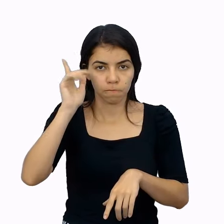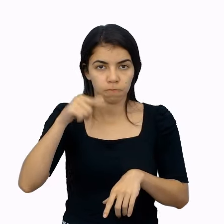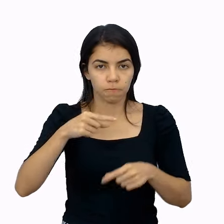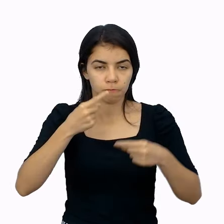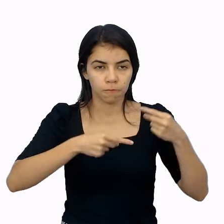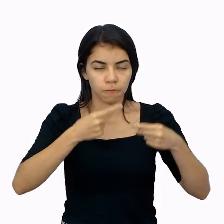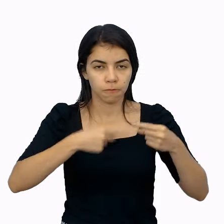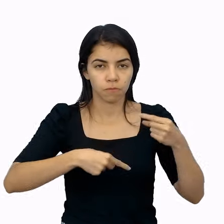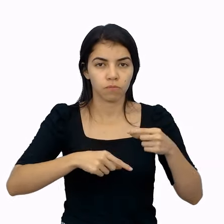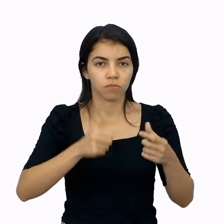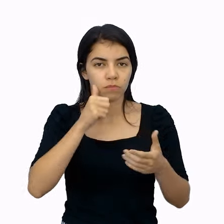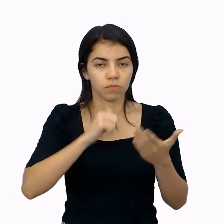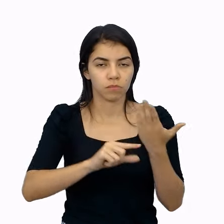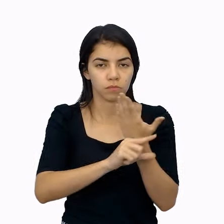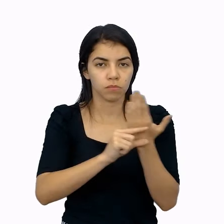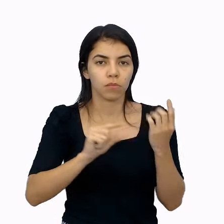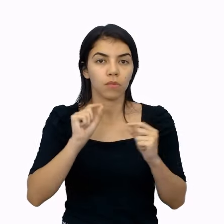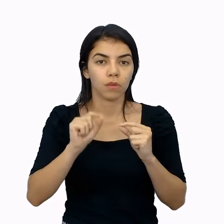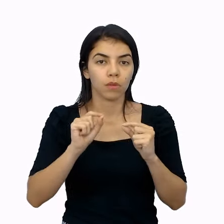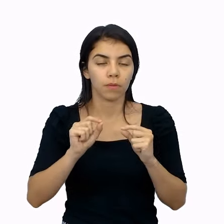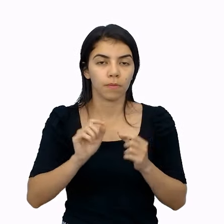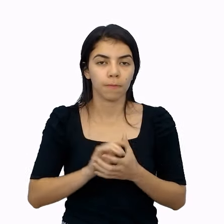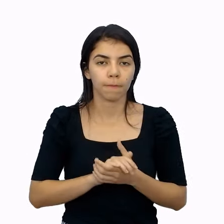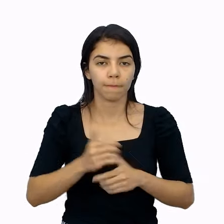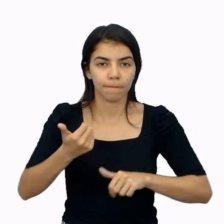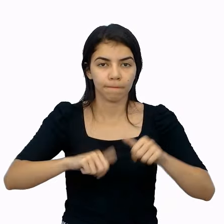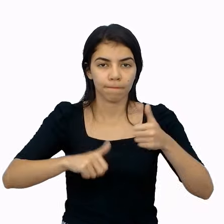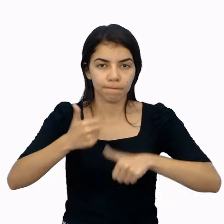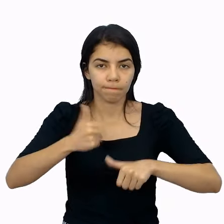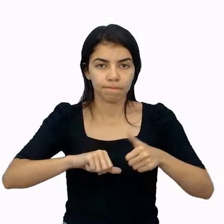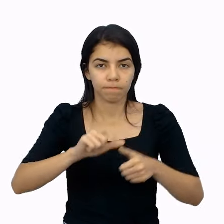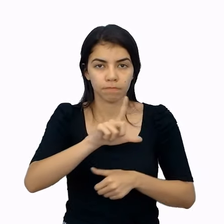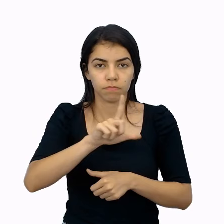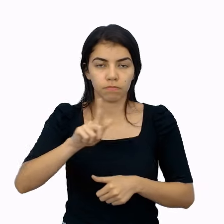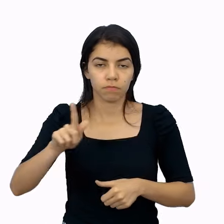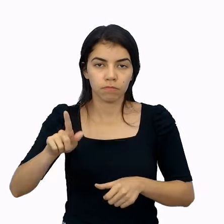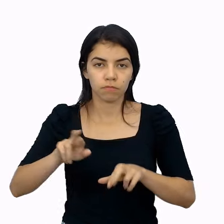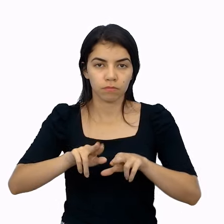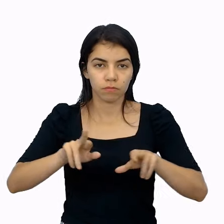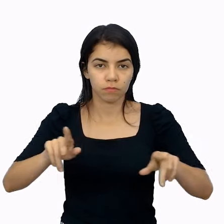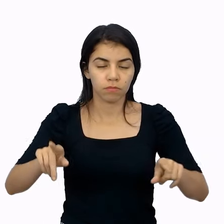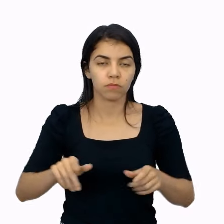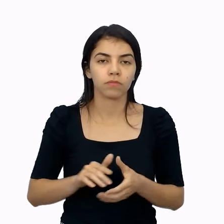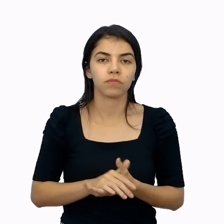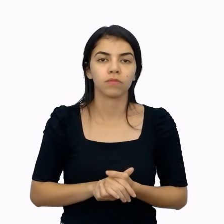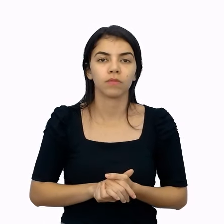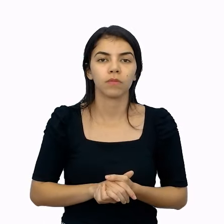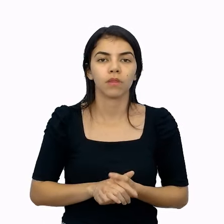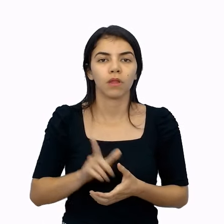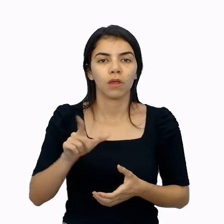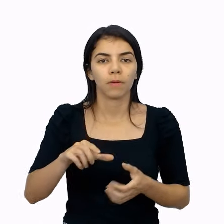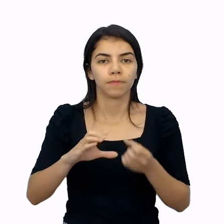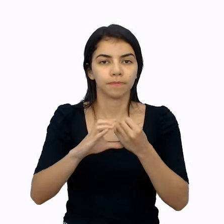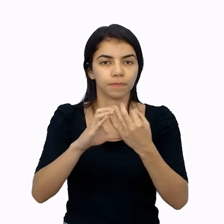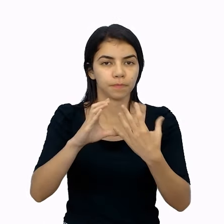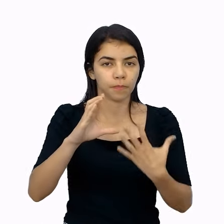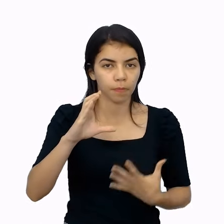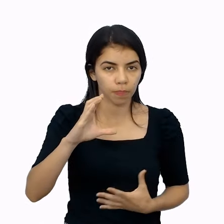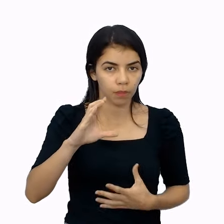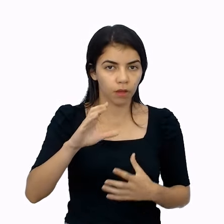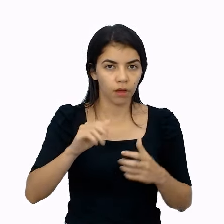crítico da autora em relação à variação linguística, às variantes linguísticas, mesma coisa, os critérios avaliativos,